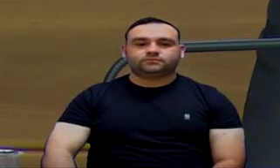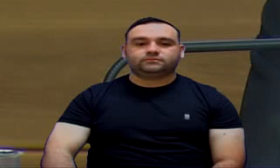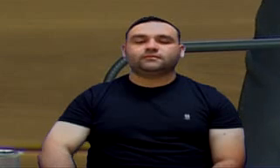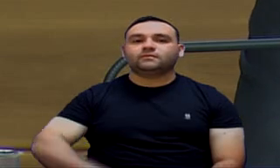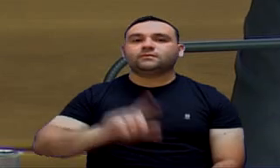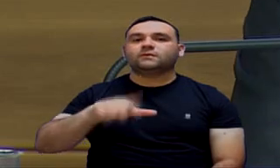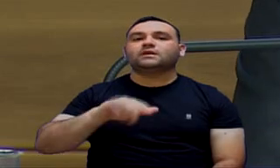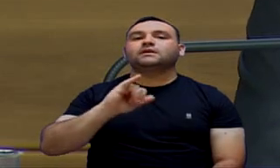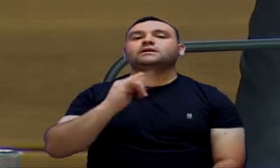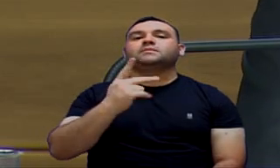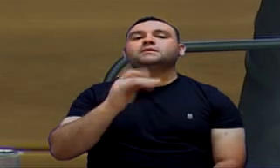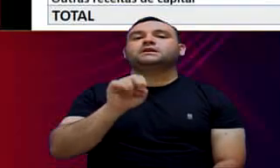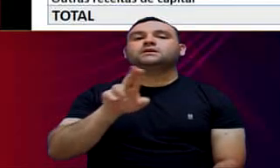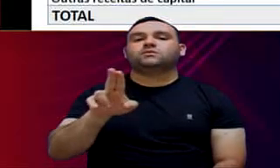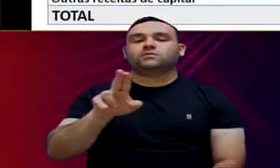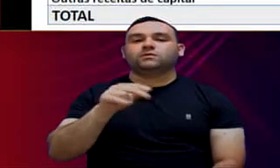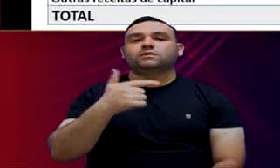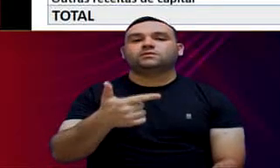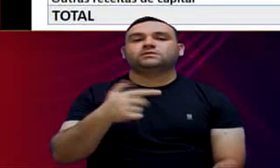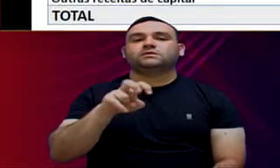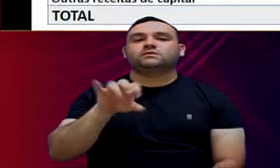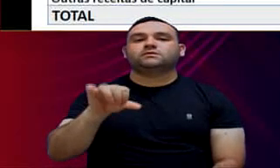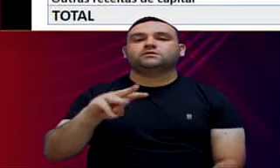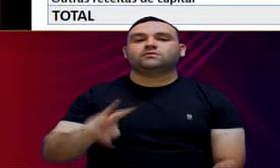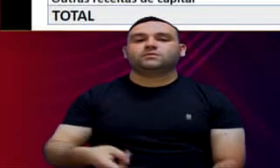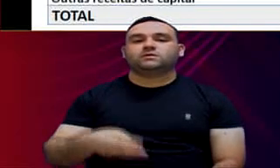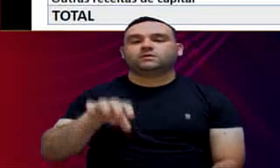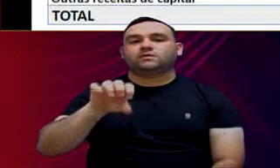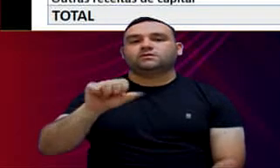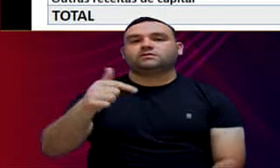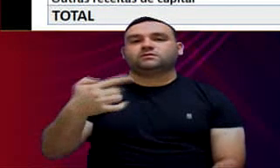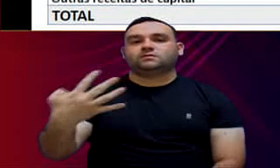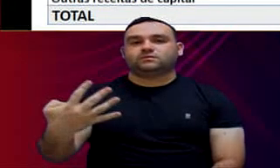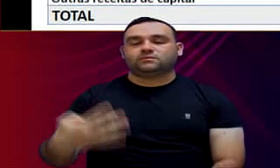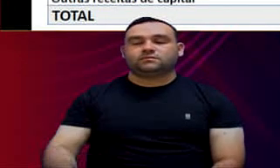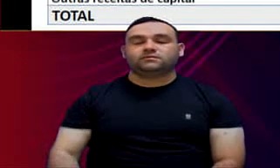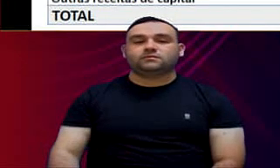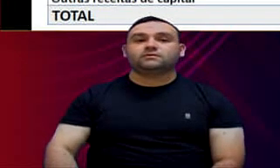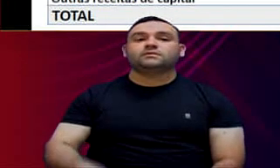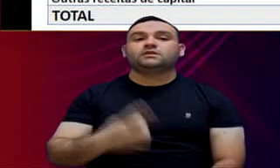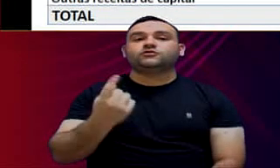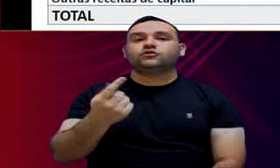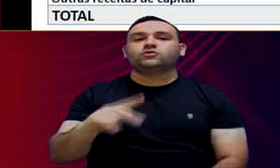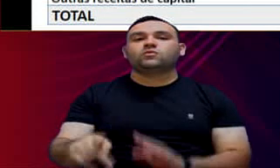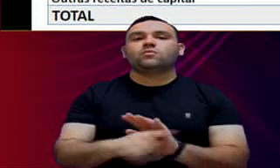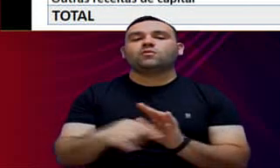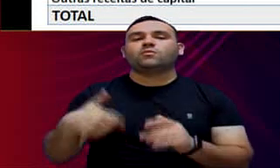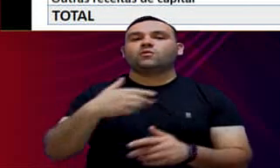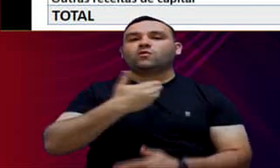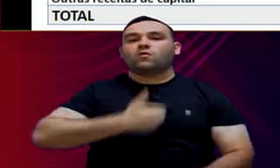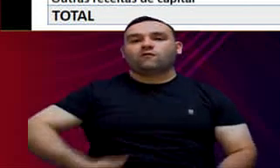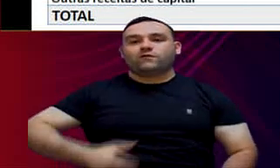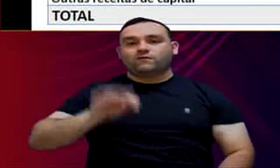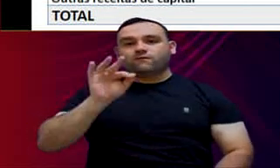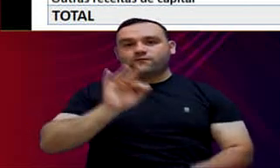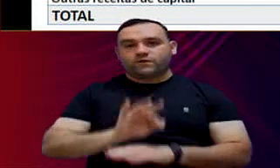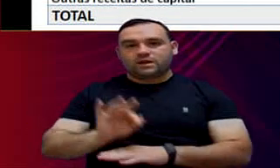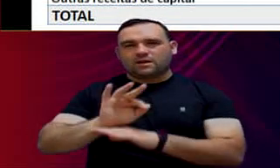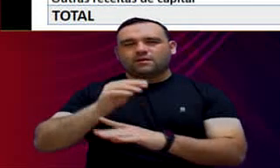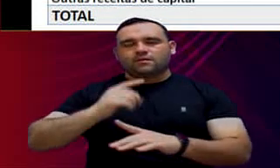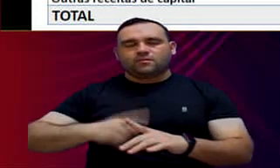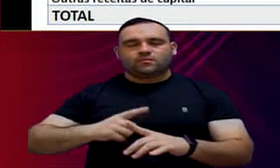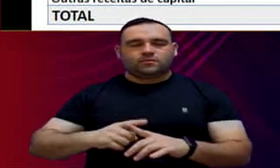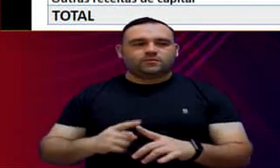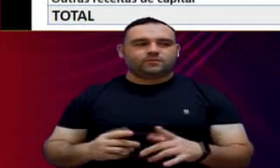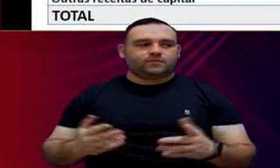daí nós temos o IPTU 259 milhões 874 recursos da união advindas de fundo